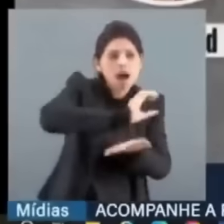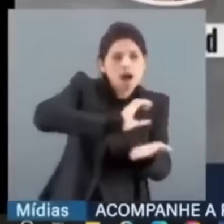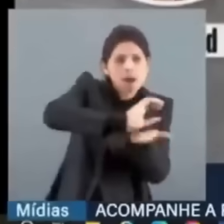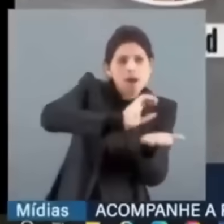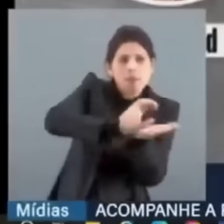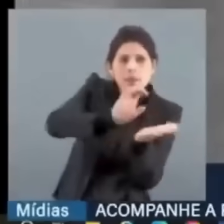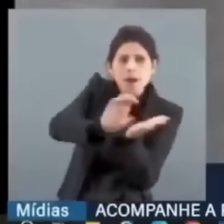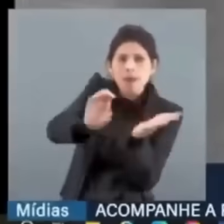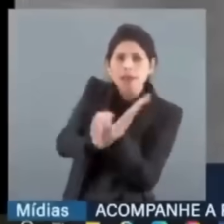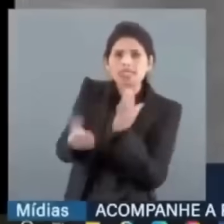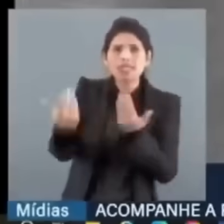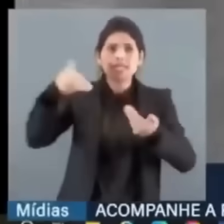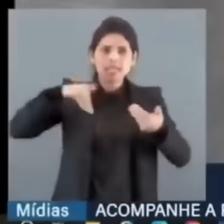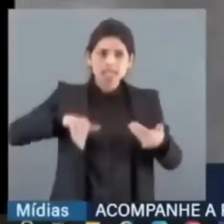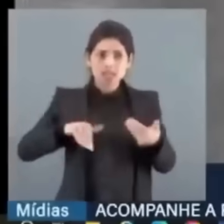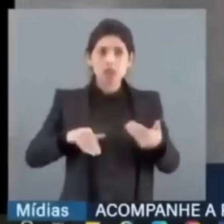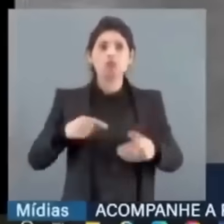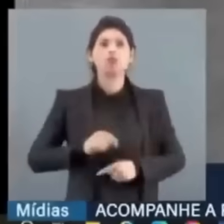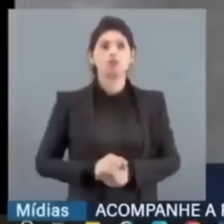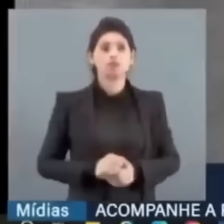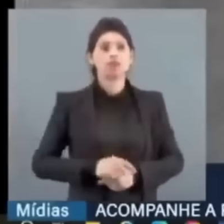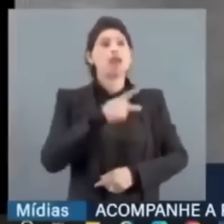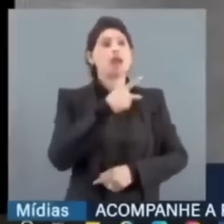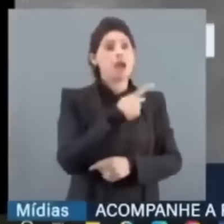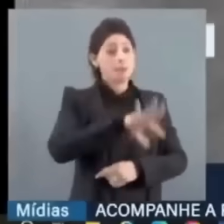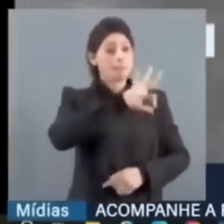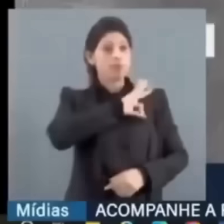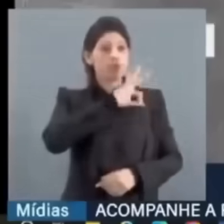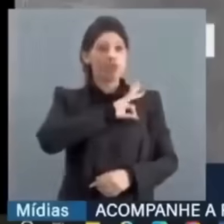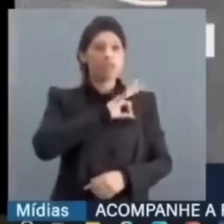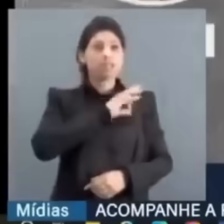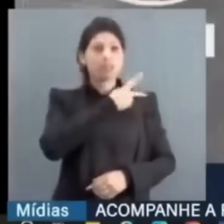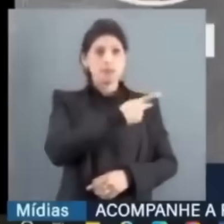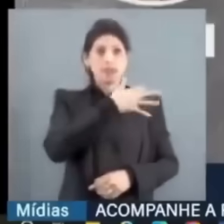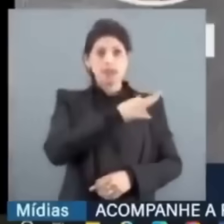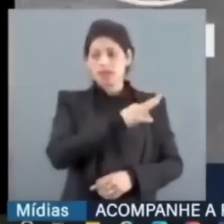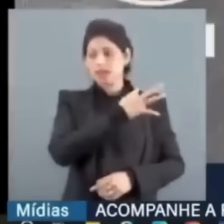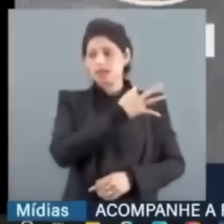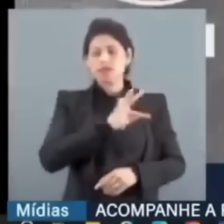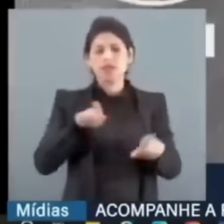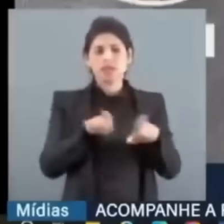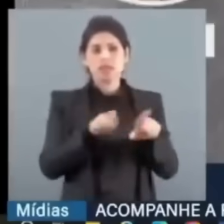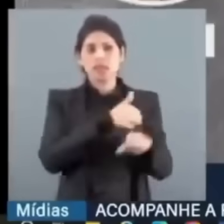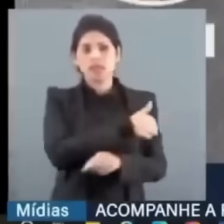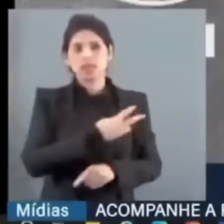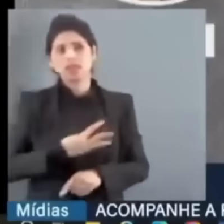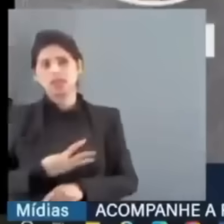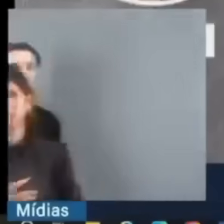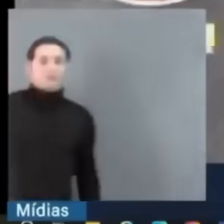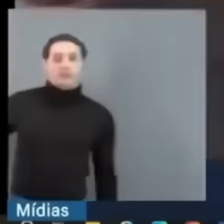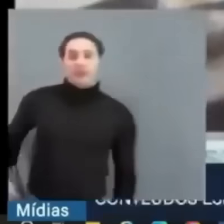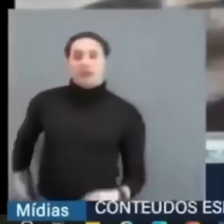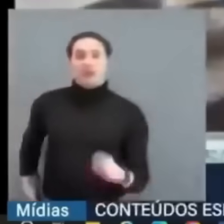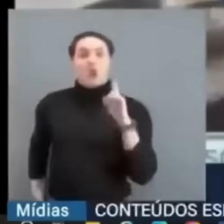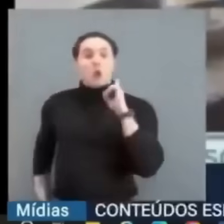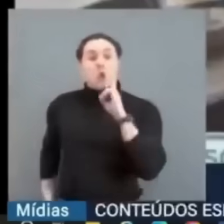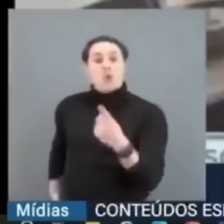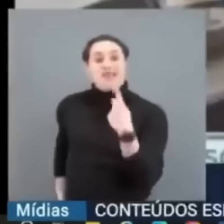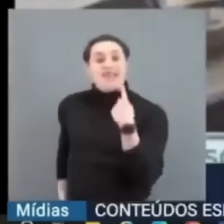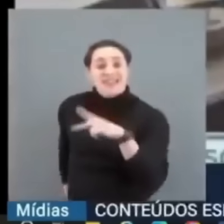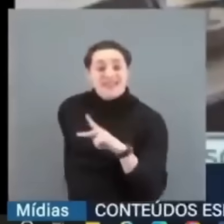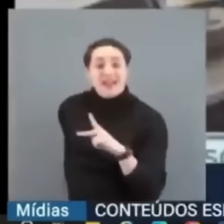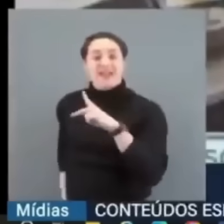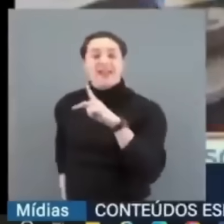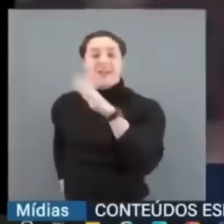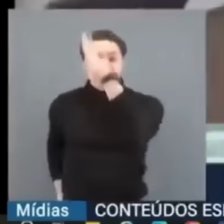do Palácio do Planalto. A PF encontrou 13 comprovantes de depósito feitos por Cid na conta de Michele. E não para por